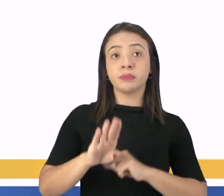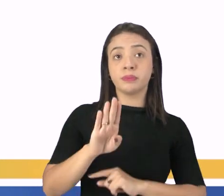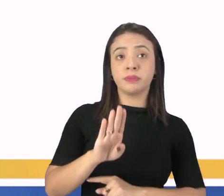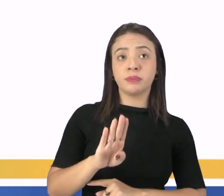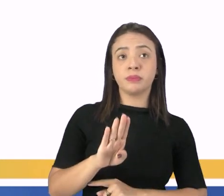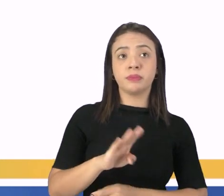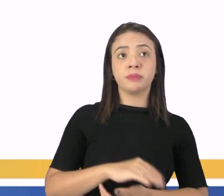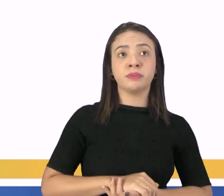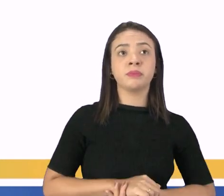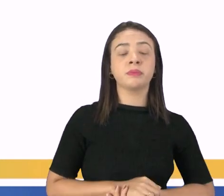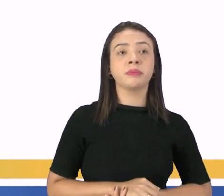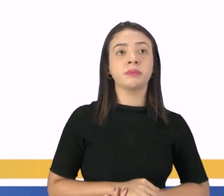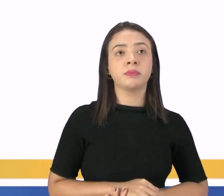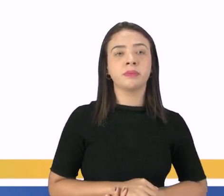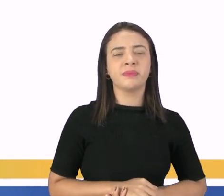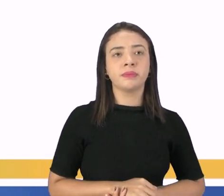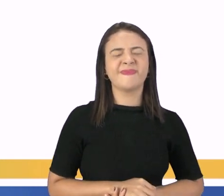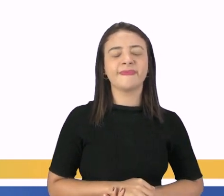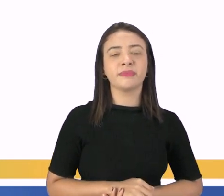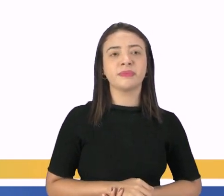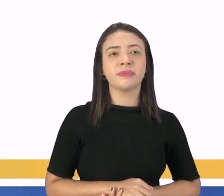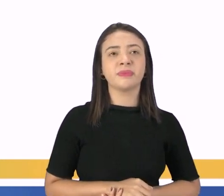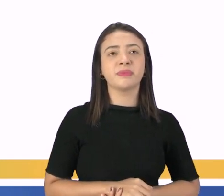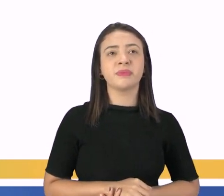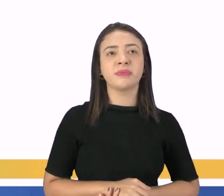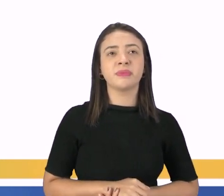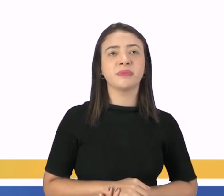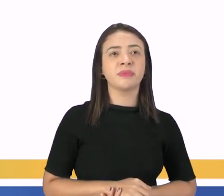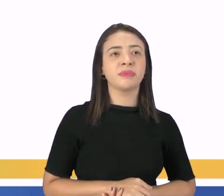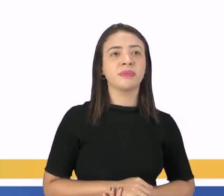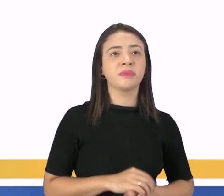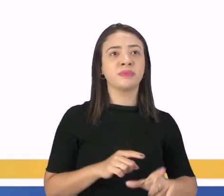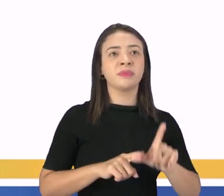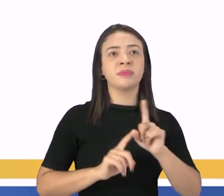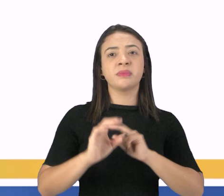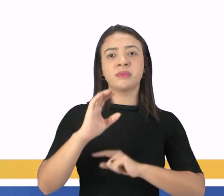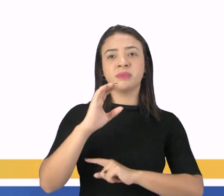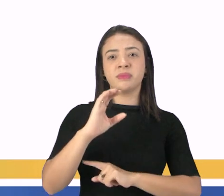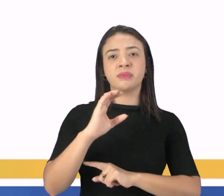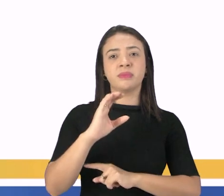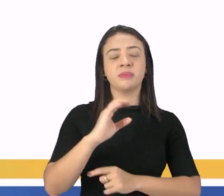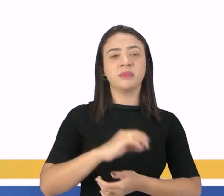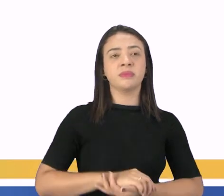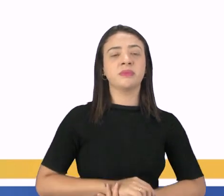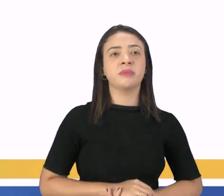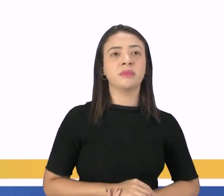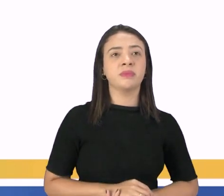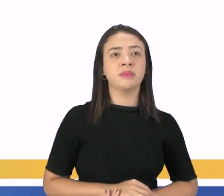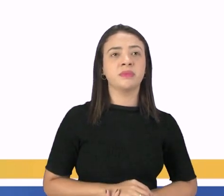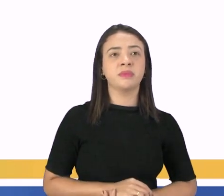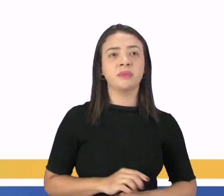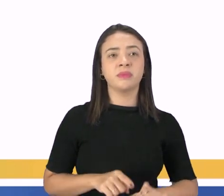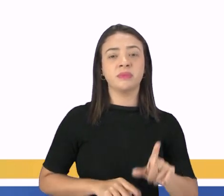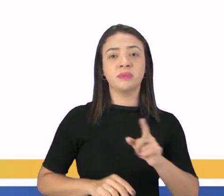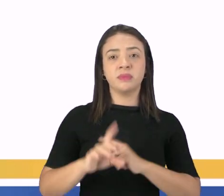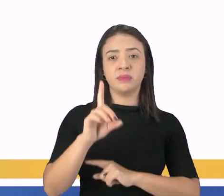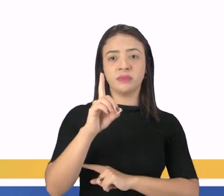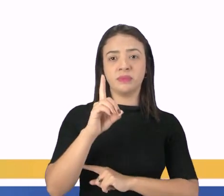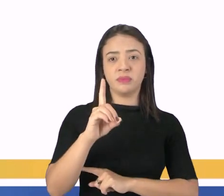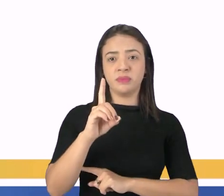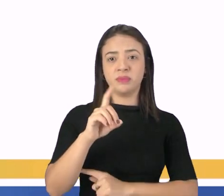B, Inglaterra, França, Alemanha. Letra C, Portugal e Grécia. E letra